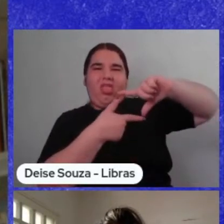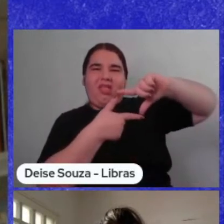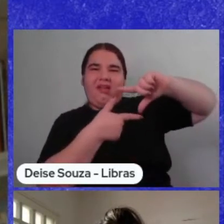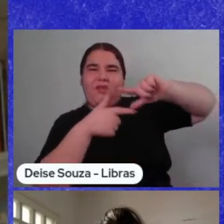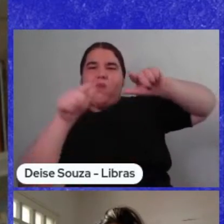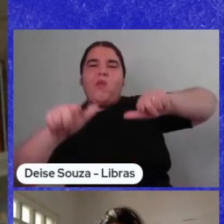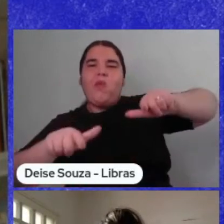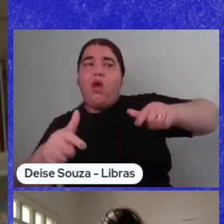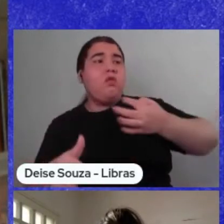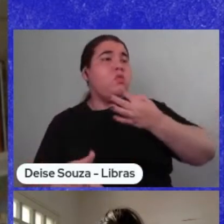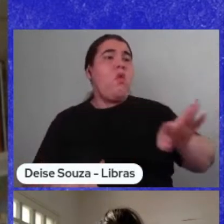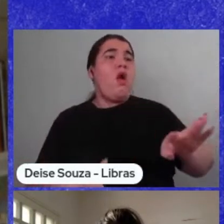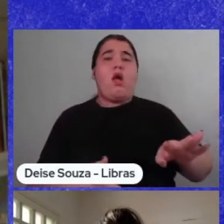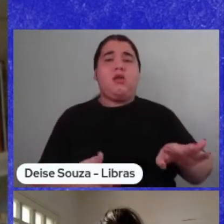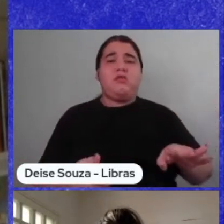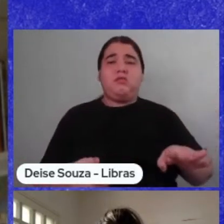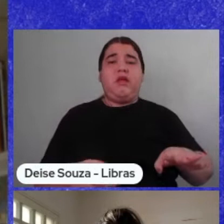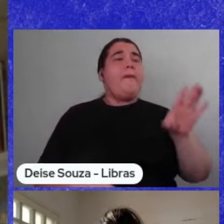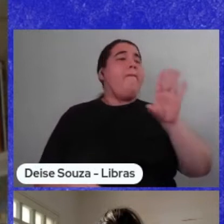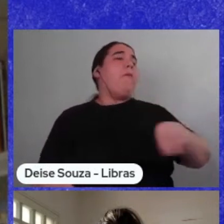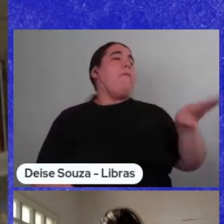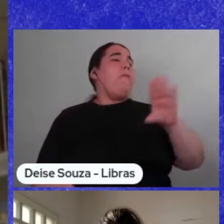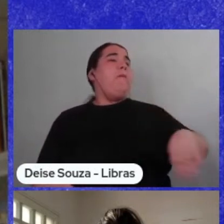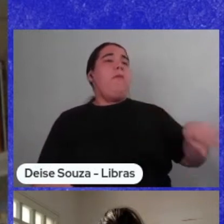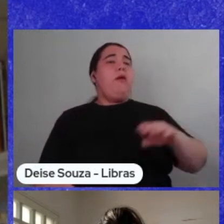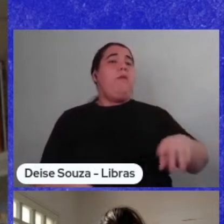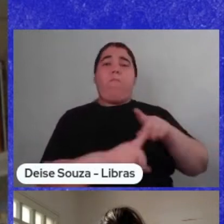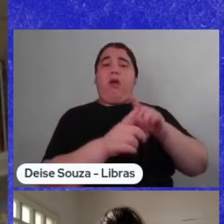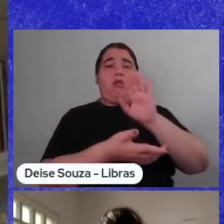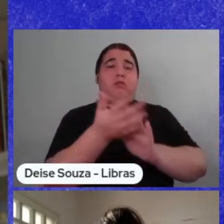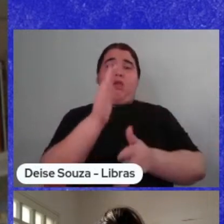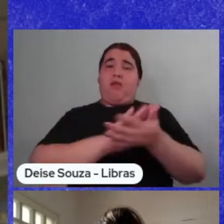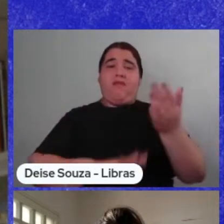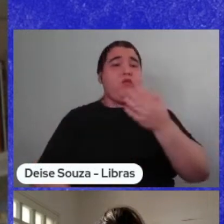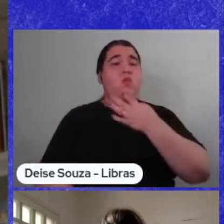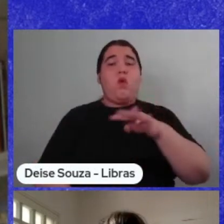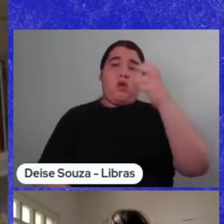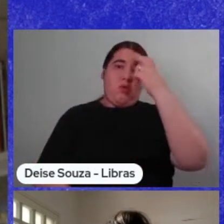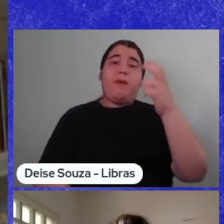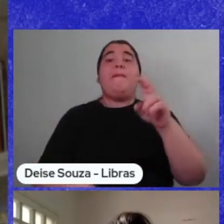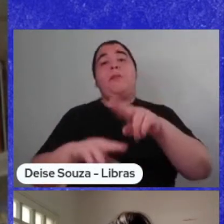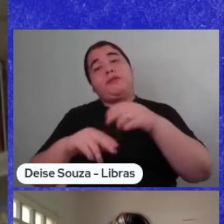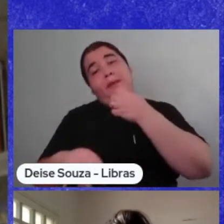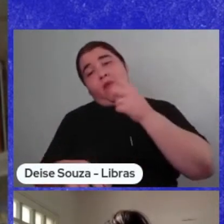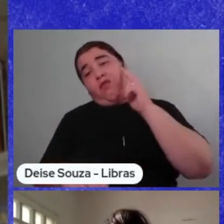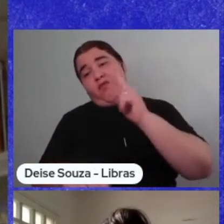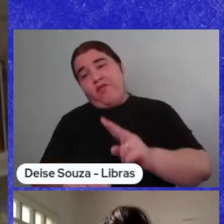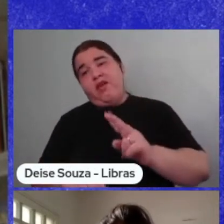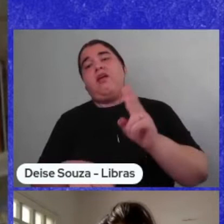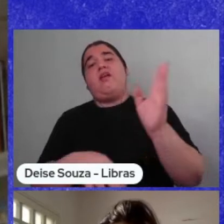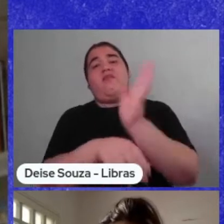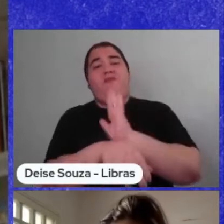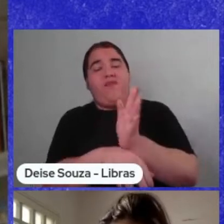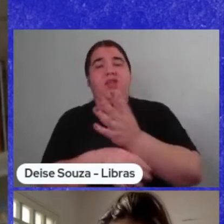conhecer e sem ter o conhecimento realmente daquela cultura. Por isso que é bom estudar, ler livros, ver filmes, participar de